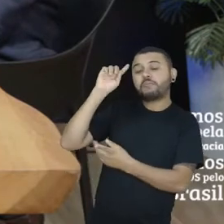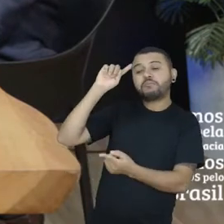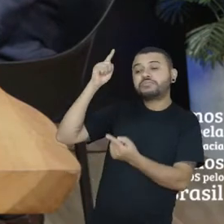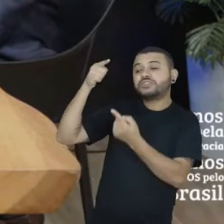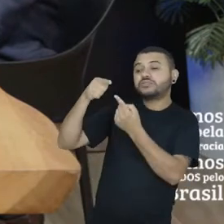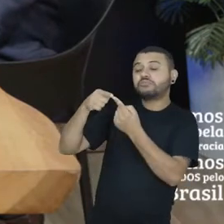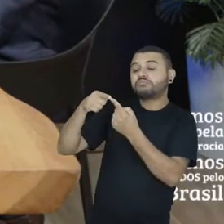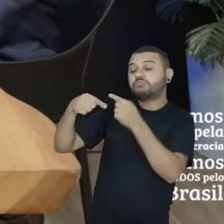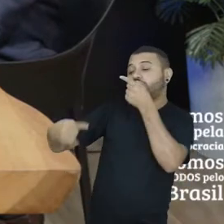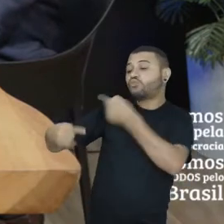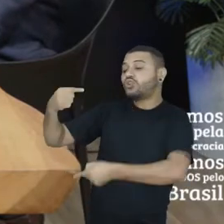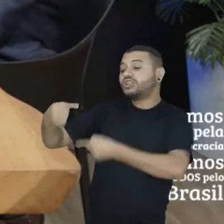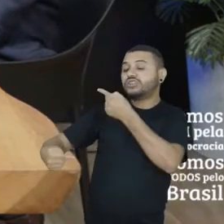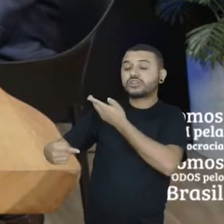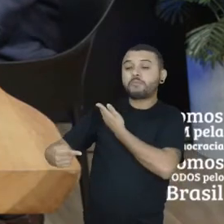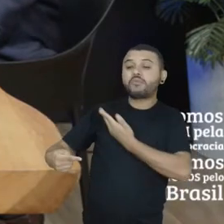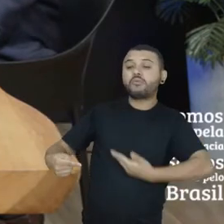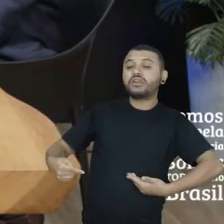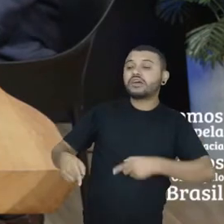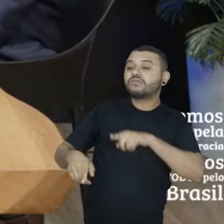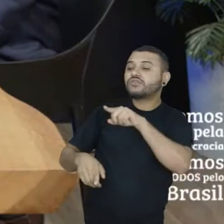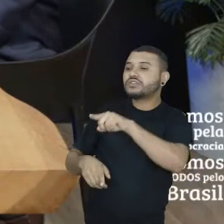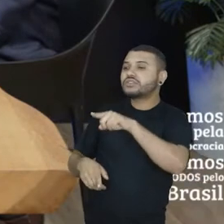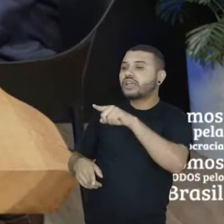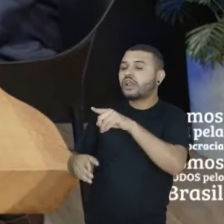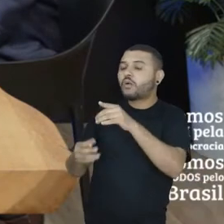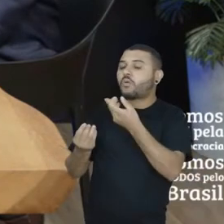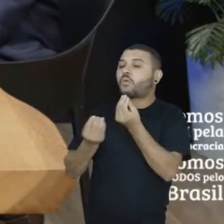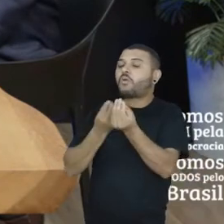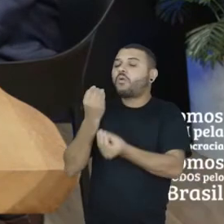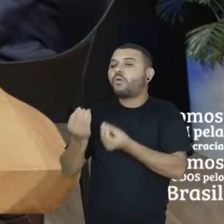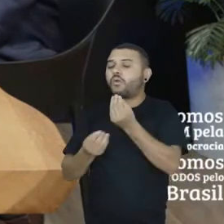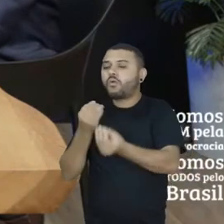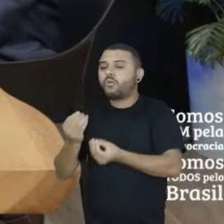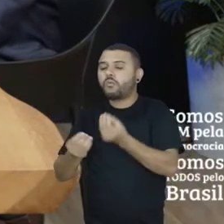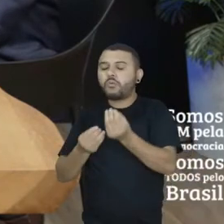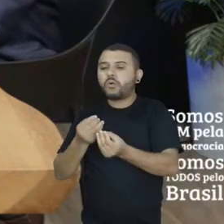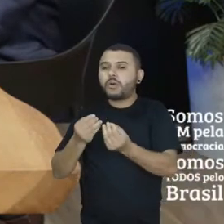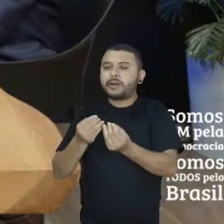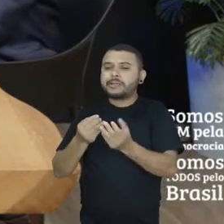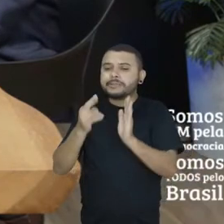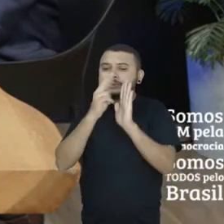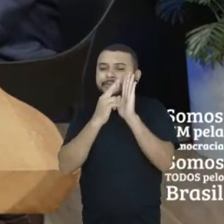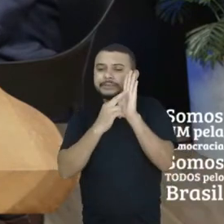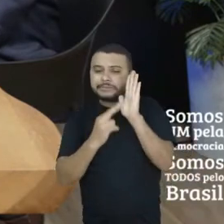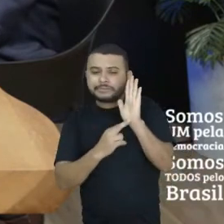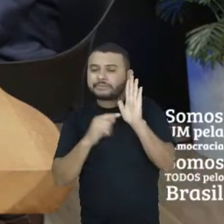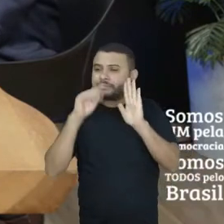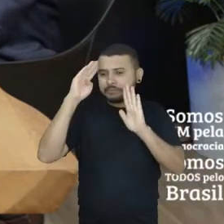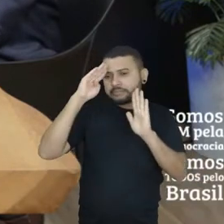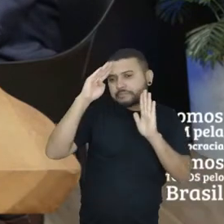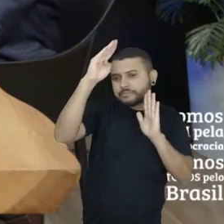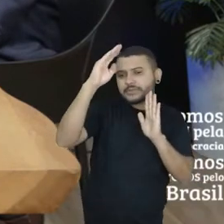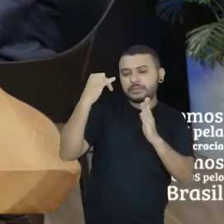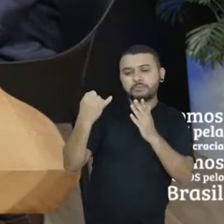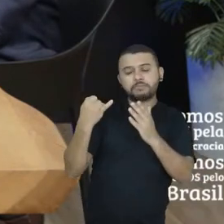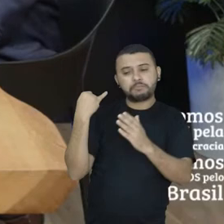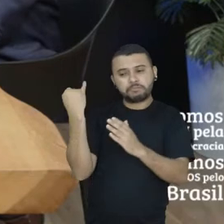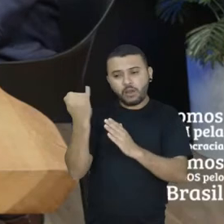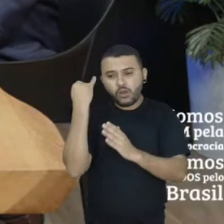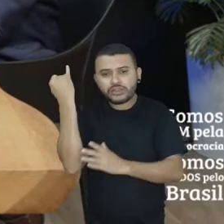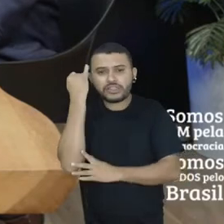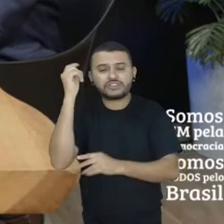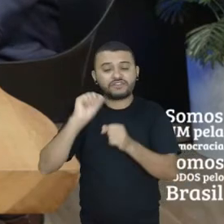políticas públicas, quais são aquelas medidas que o senhor considera fundamental que o Estado deva